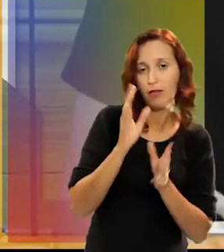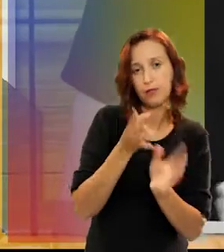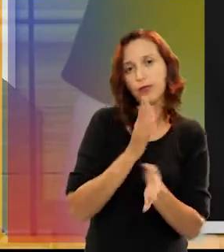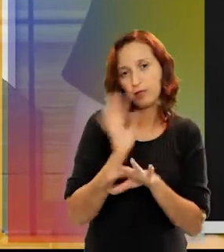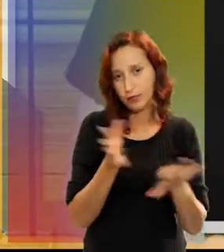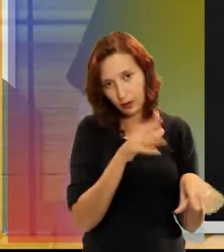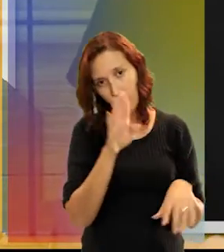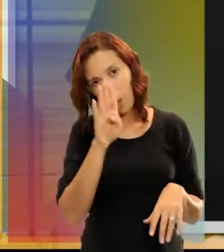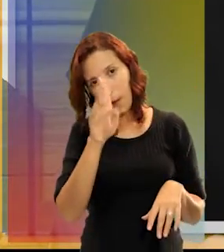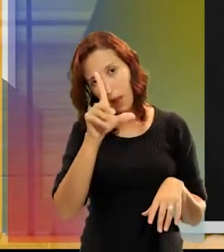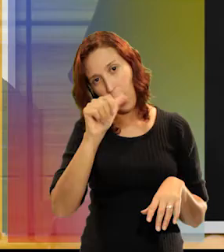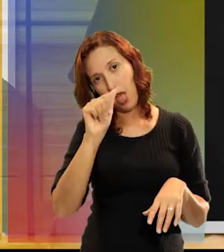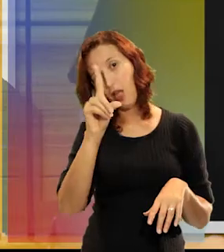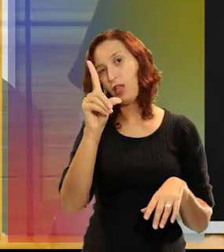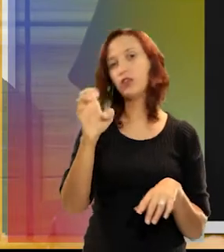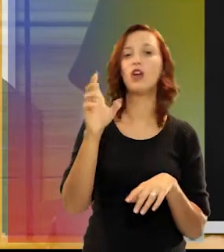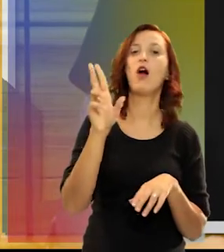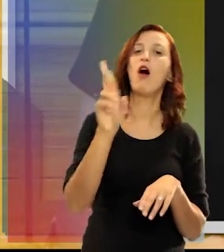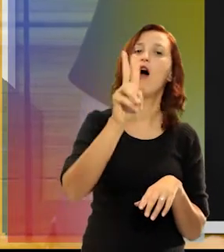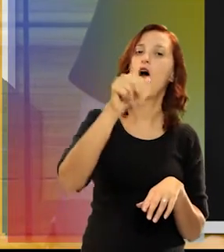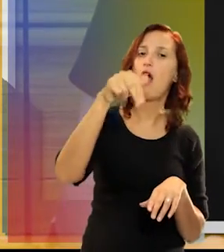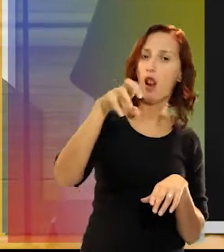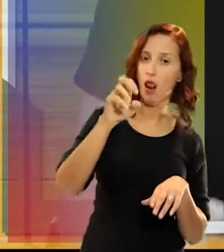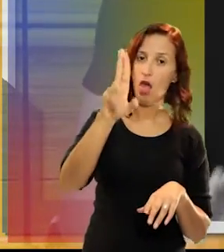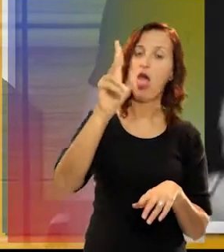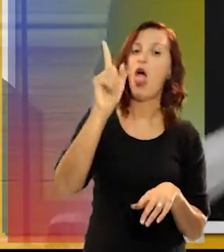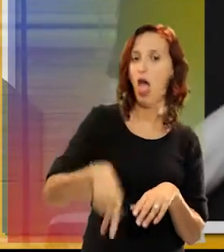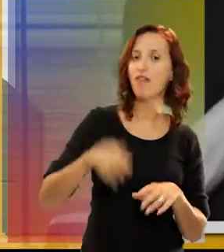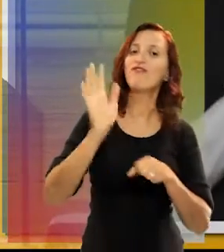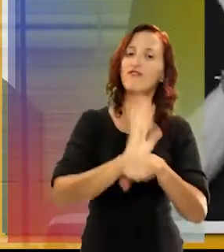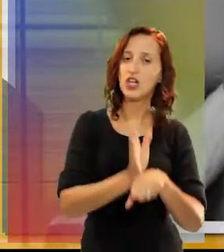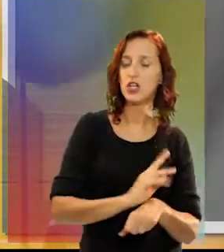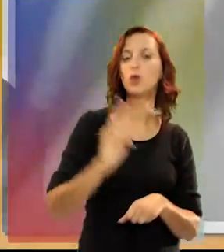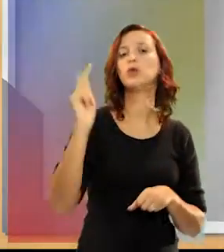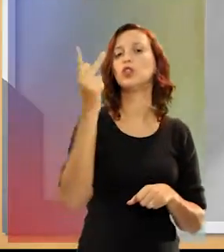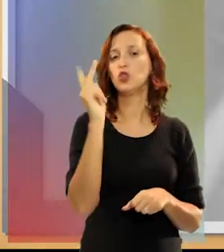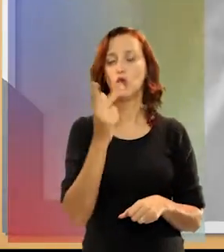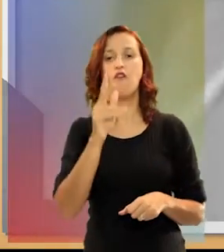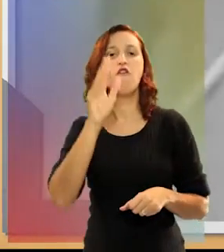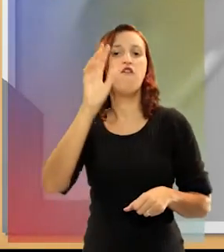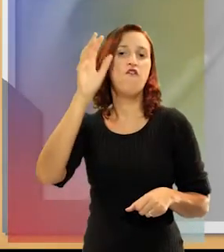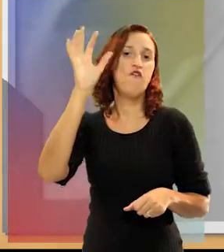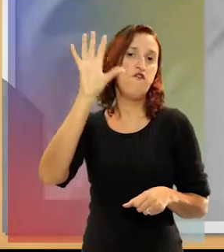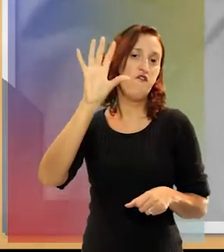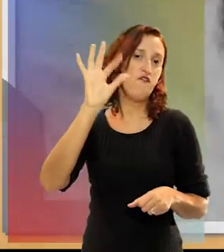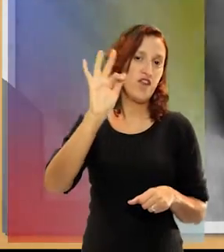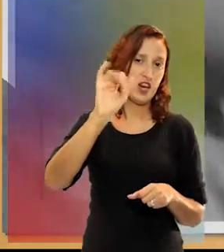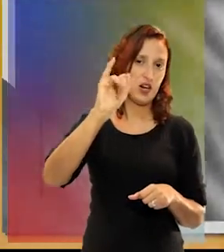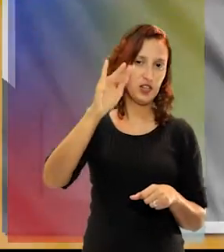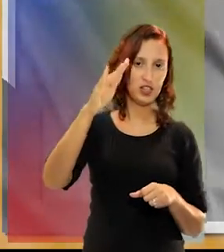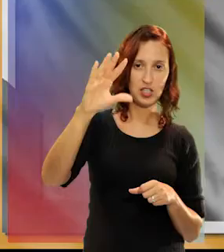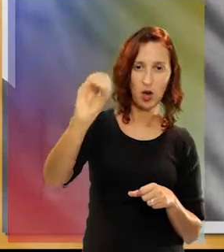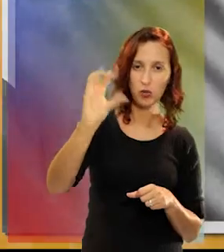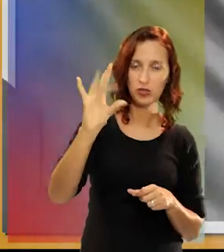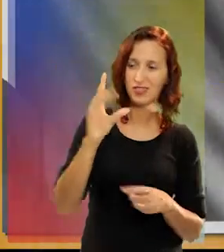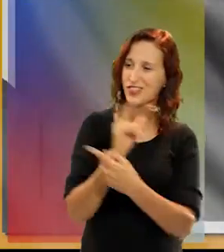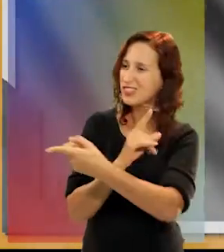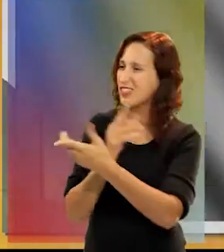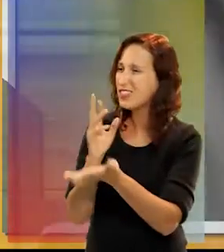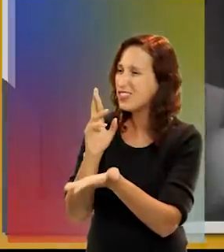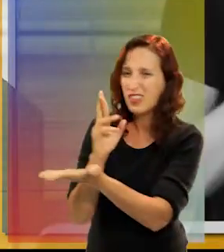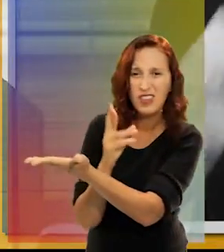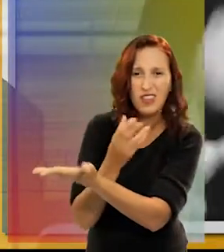Bom, Blade Runner é um filme de ficção científica, né? Como o Gustavo já falou. Ai, olha só,